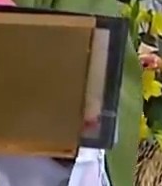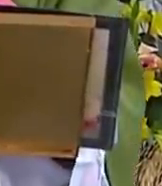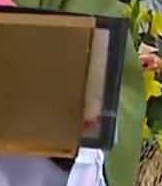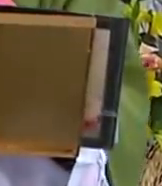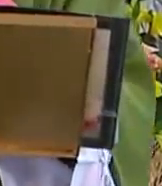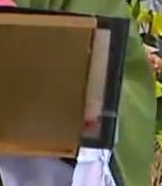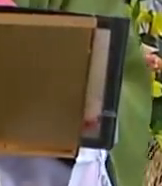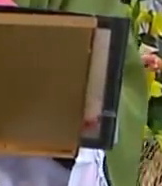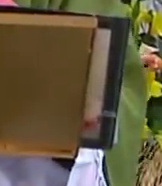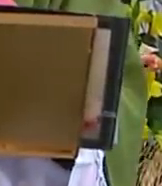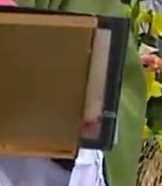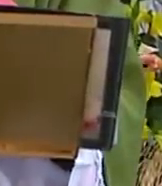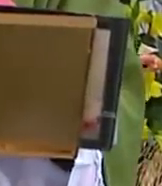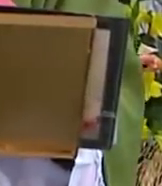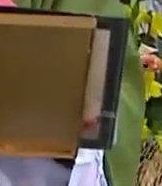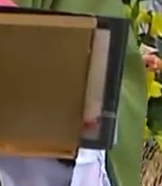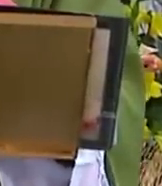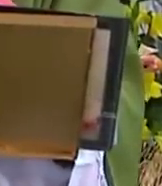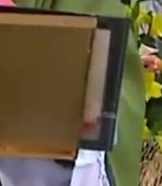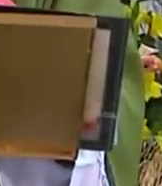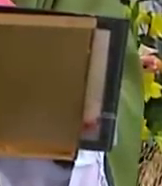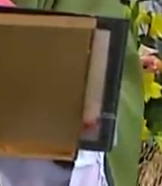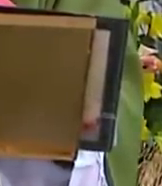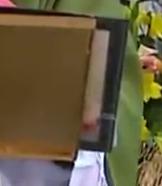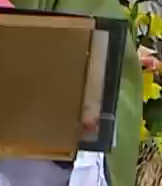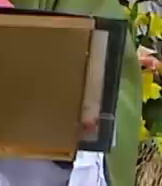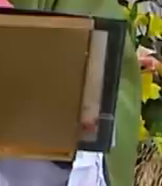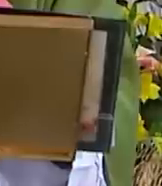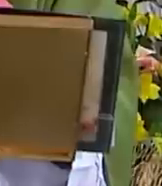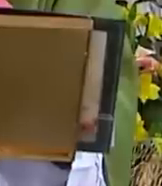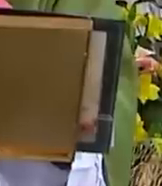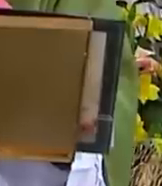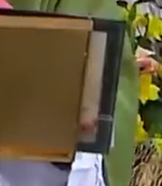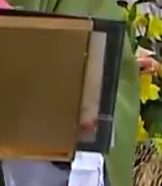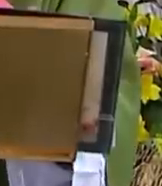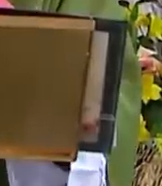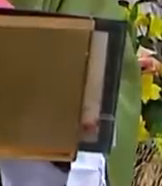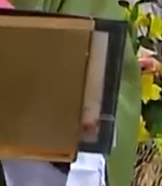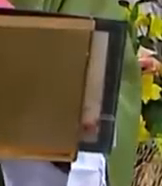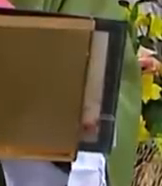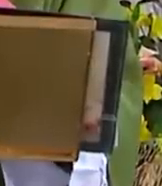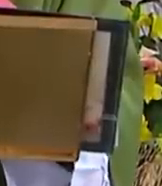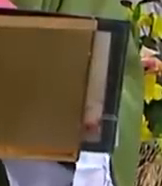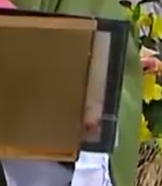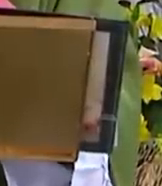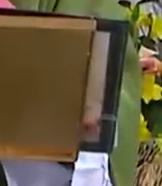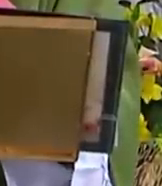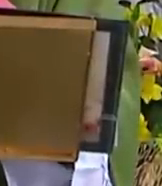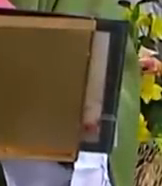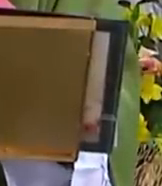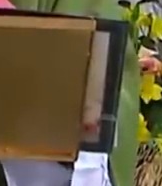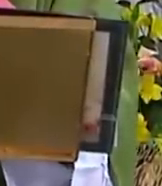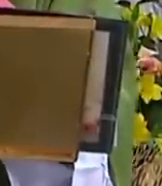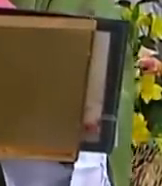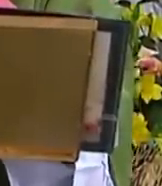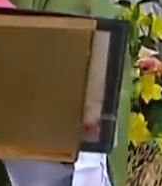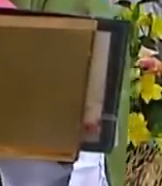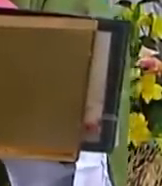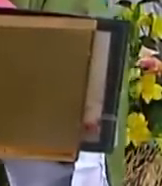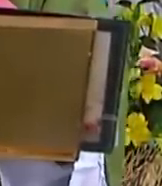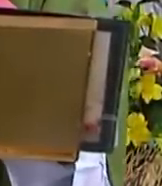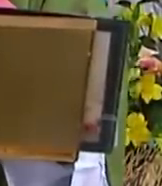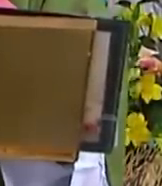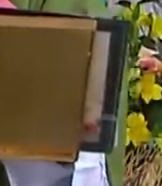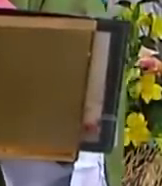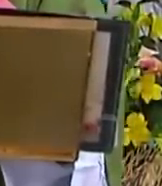dos temas clássicos bíblicos. E eu diria, se aplica